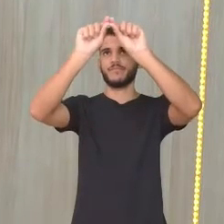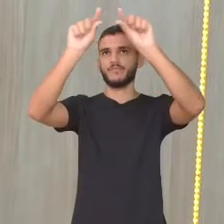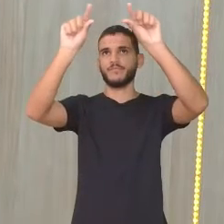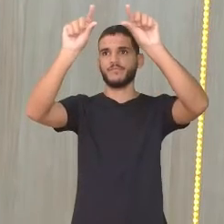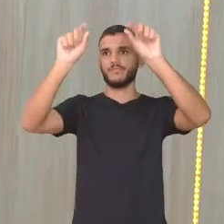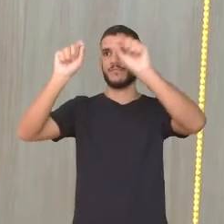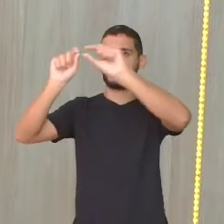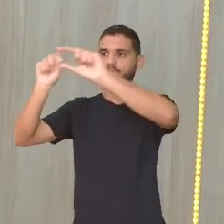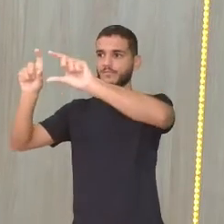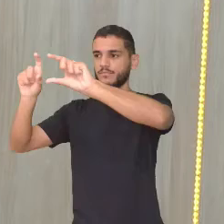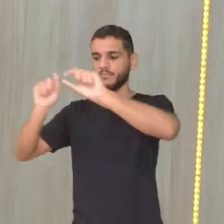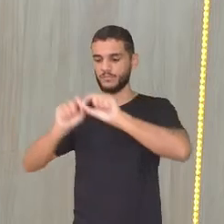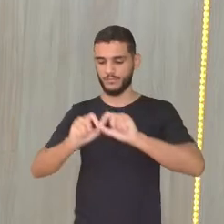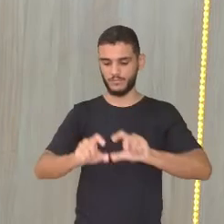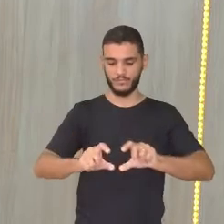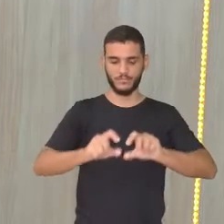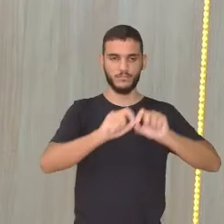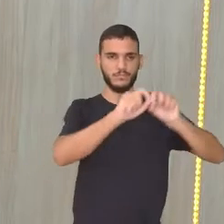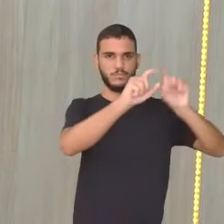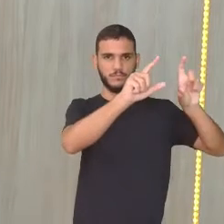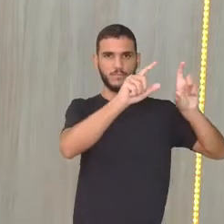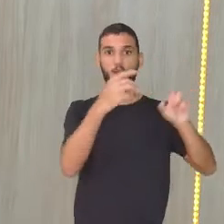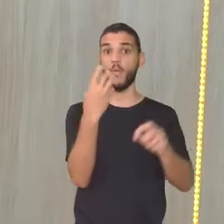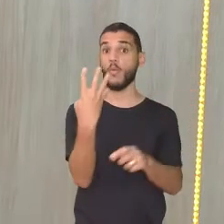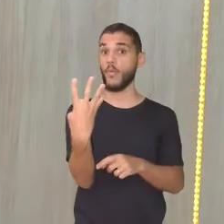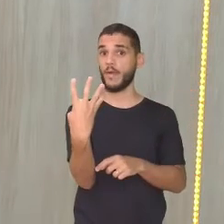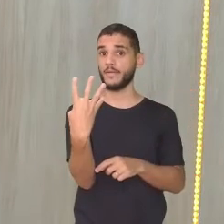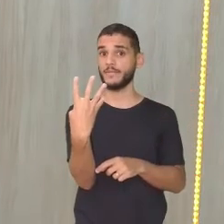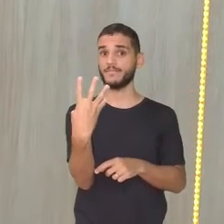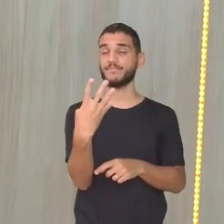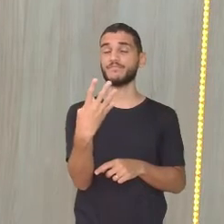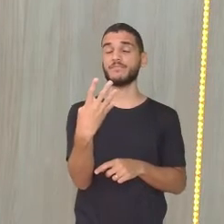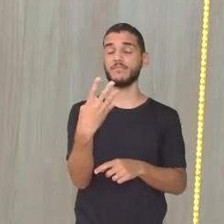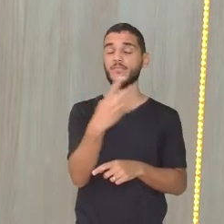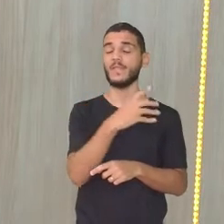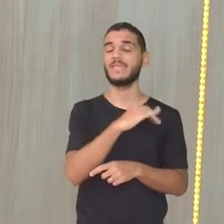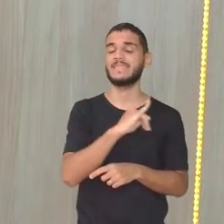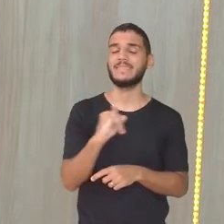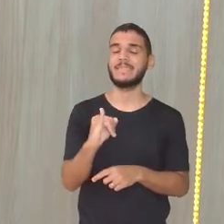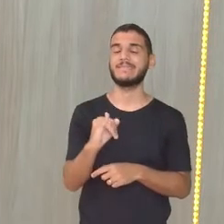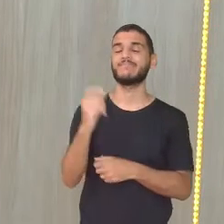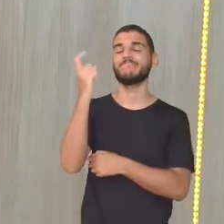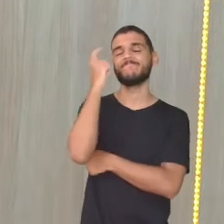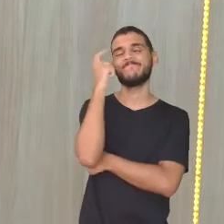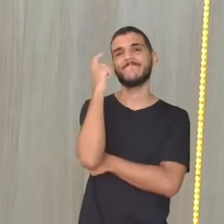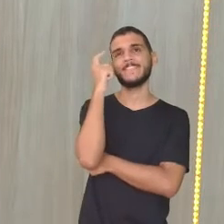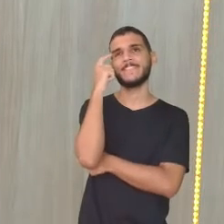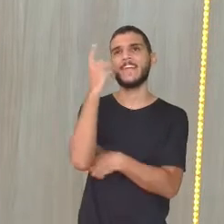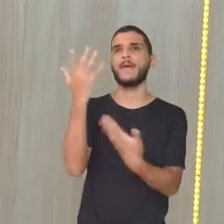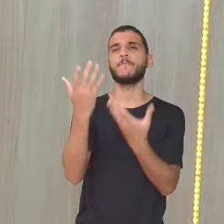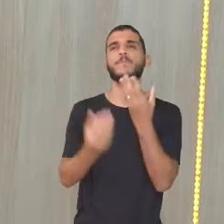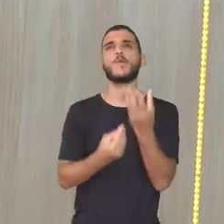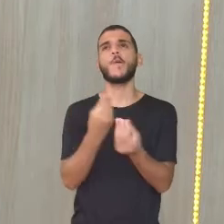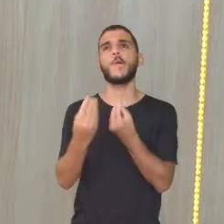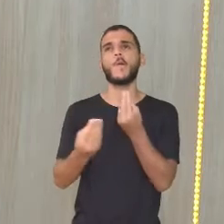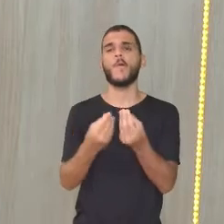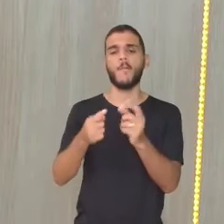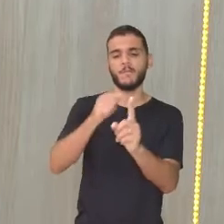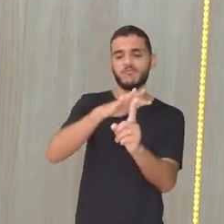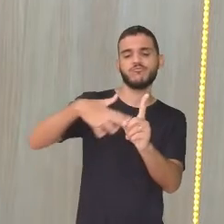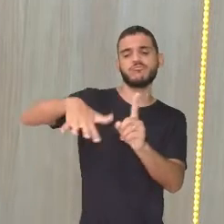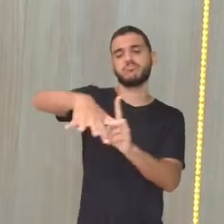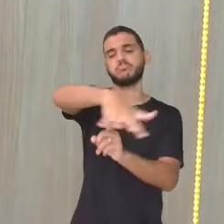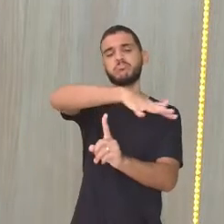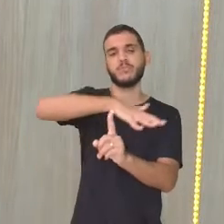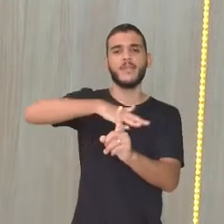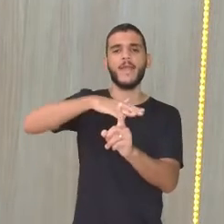uma vez, né, que quando a gente vai refletir sobre questões ambientais, a gente tem que pensar, a gente tem que trazer